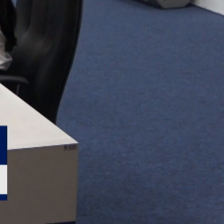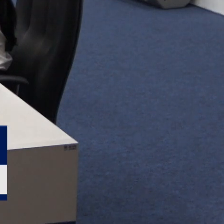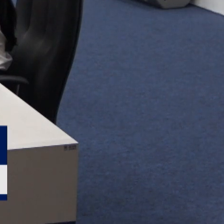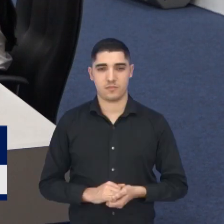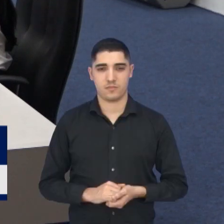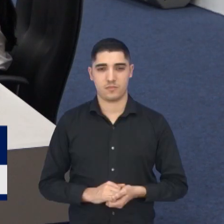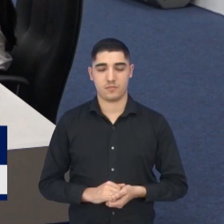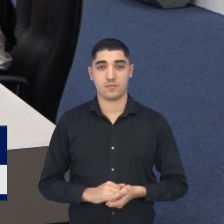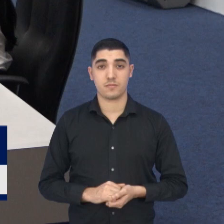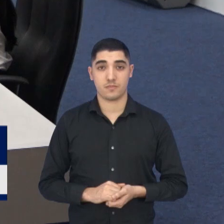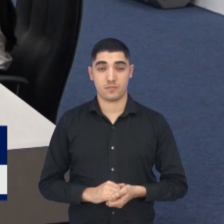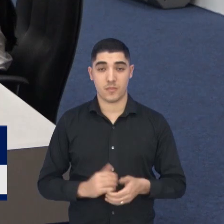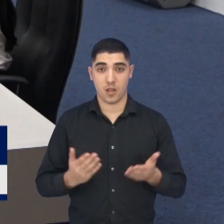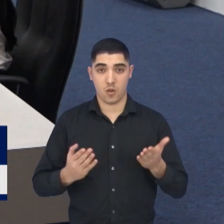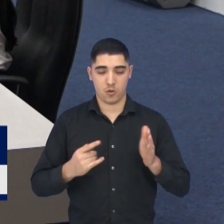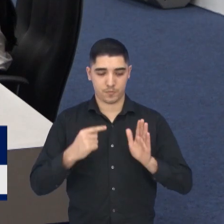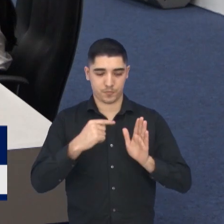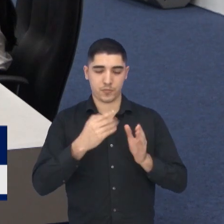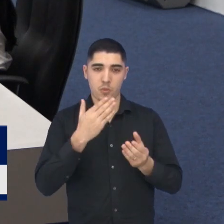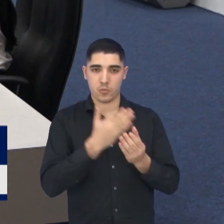Em discussão, o processo